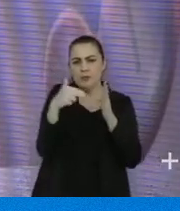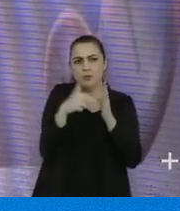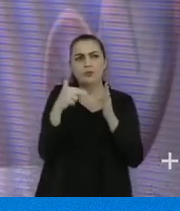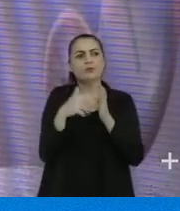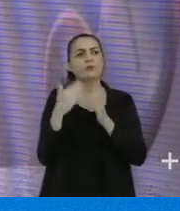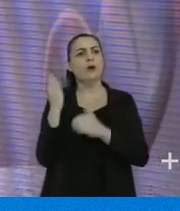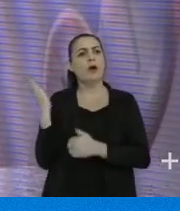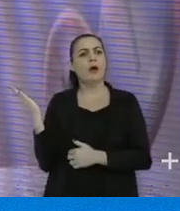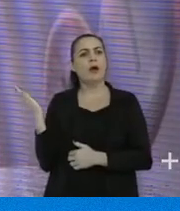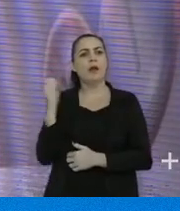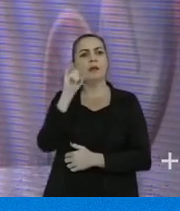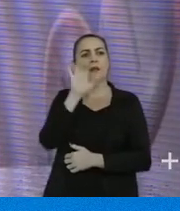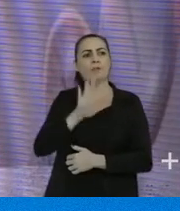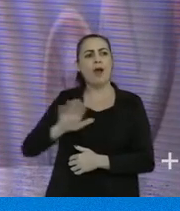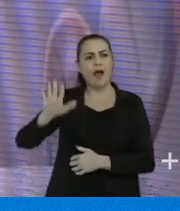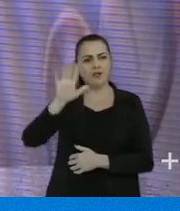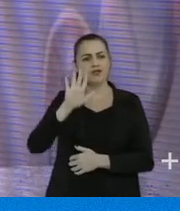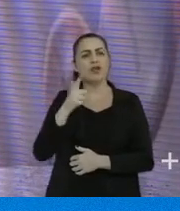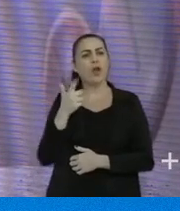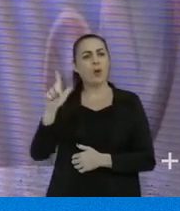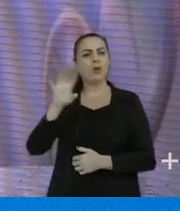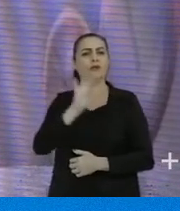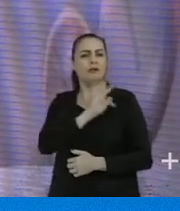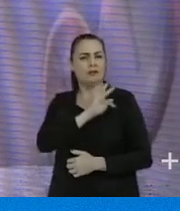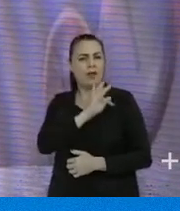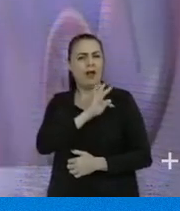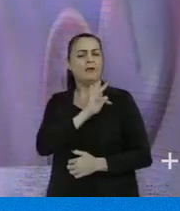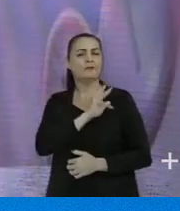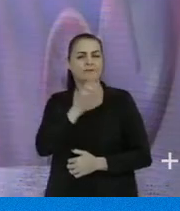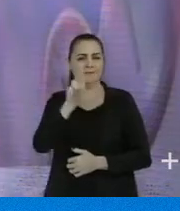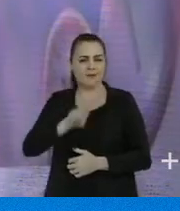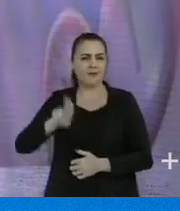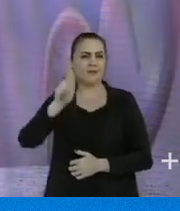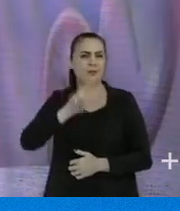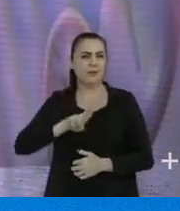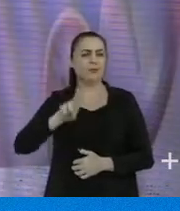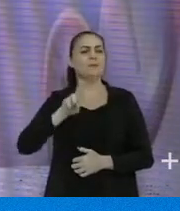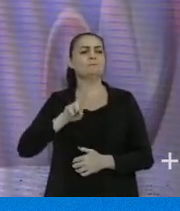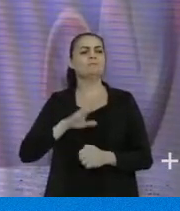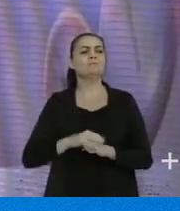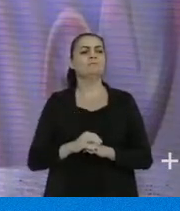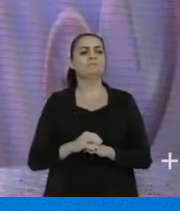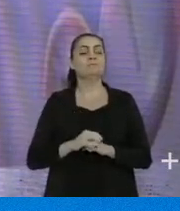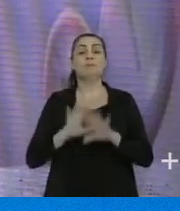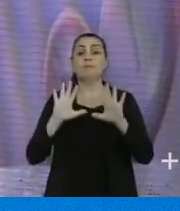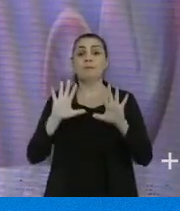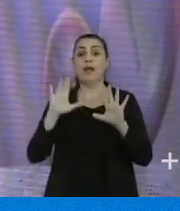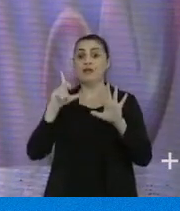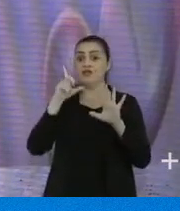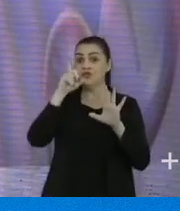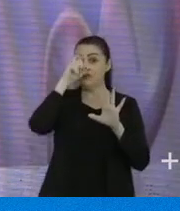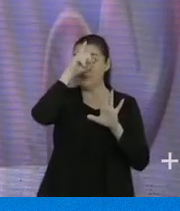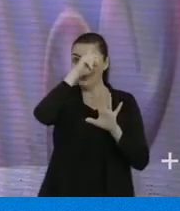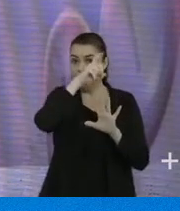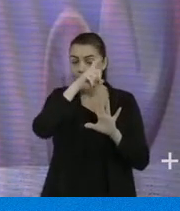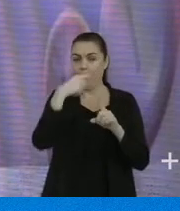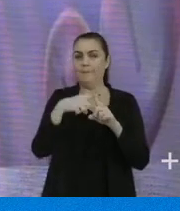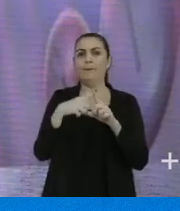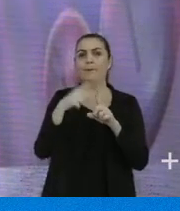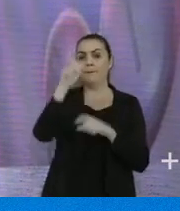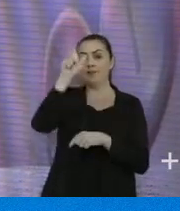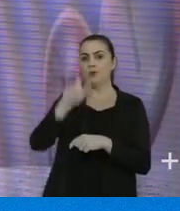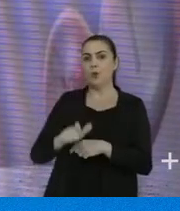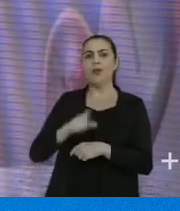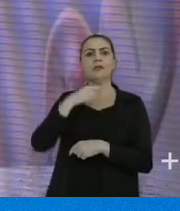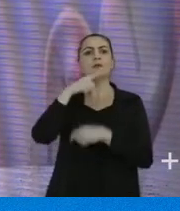uma outra técnica que se usa, que dificulta a ingestão do alimento, o paciente não consegue comer muito, mas também fica